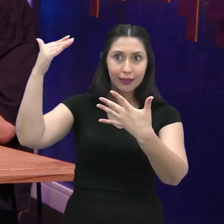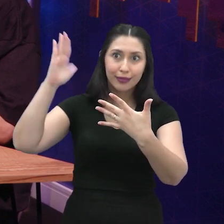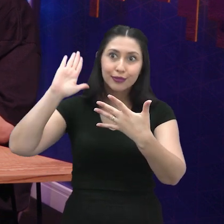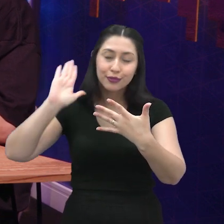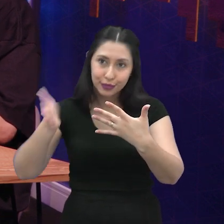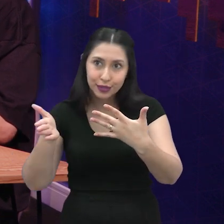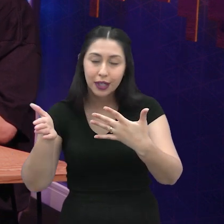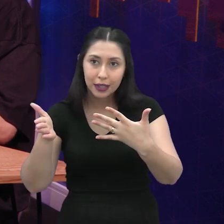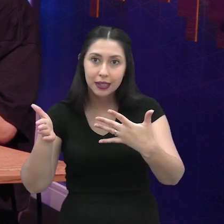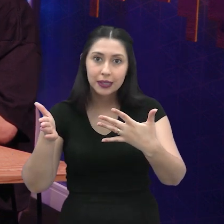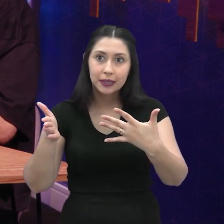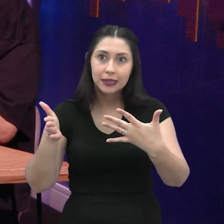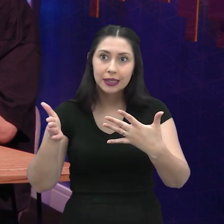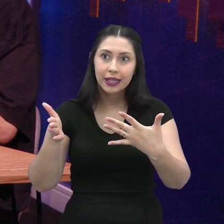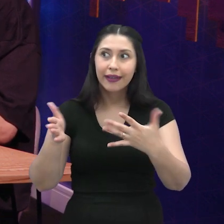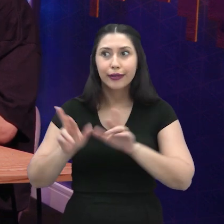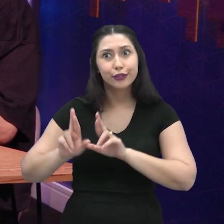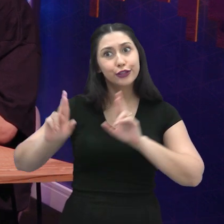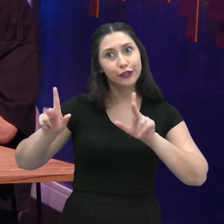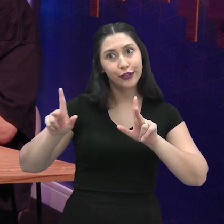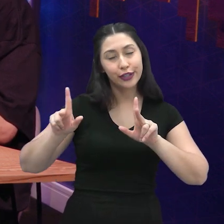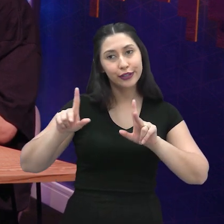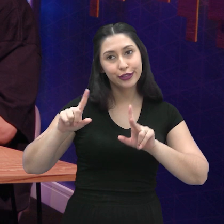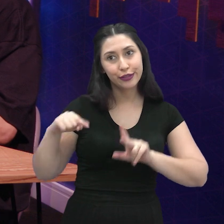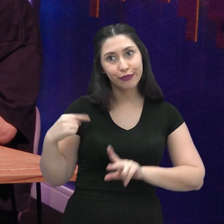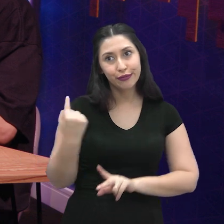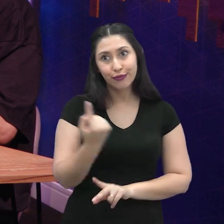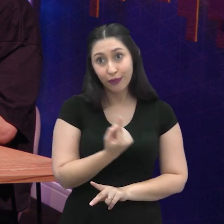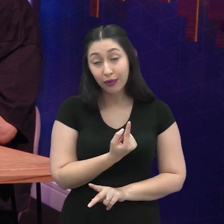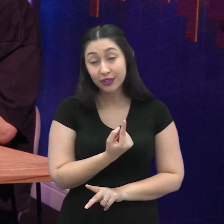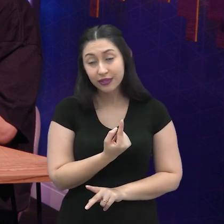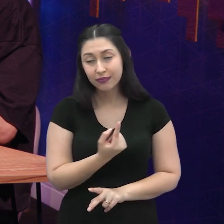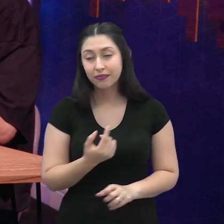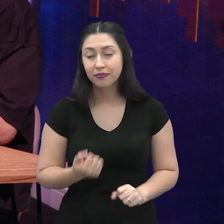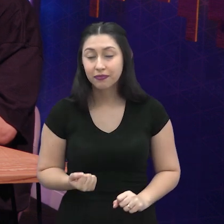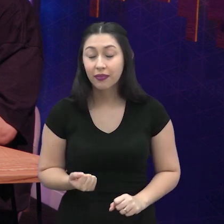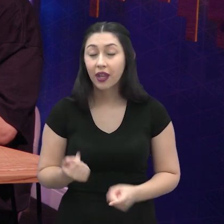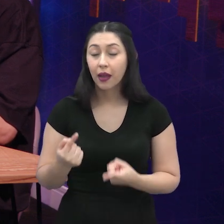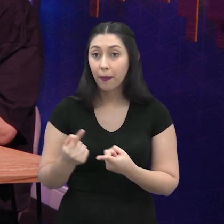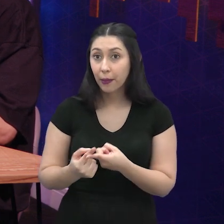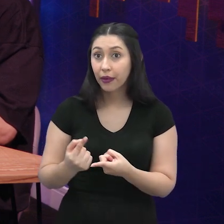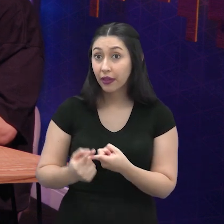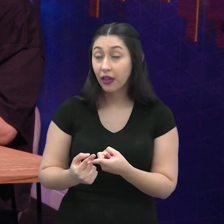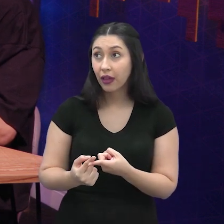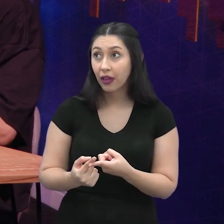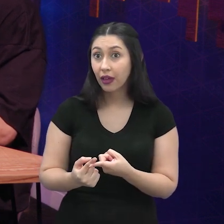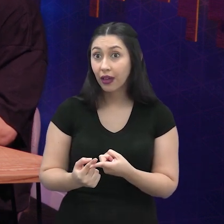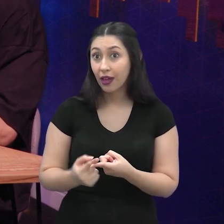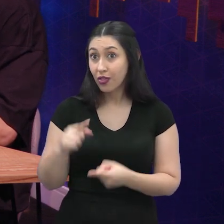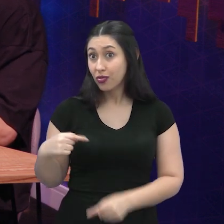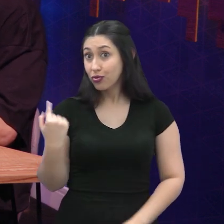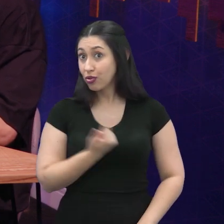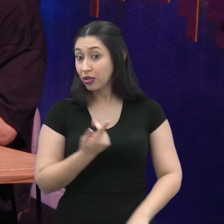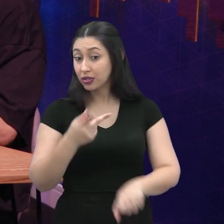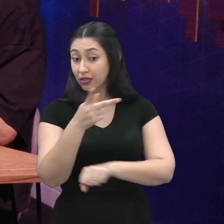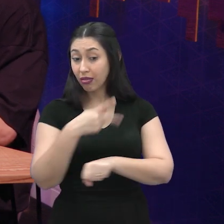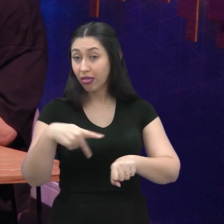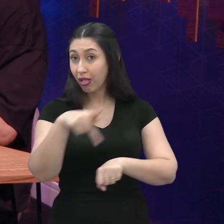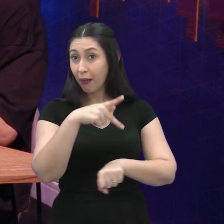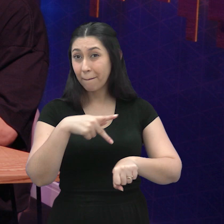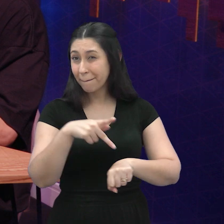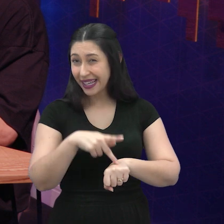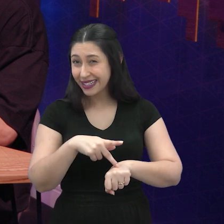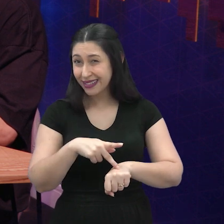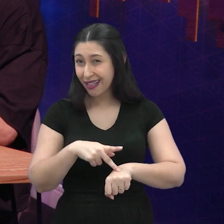países desenvolvidos, né? Não é algo que a gente pode ignorar. E aí, em contrapartida, a gente tem